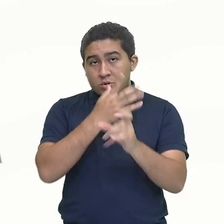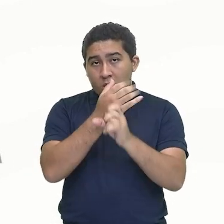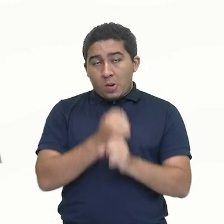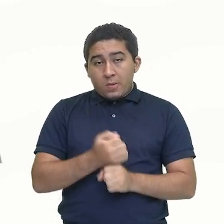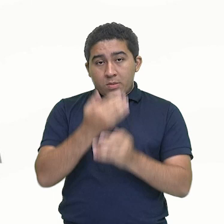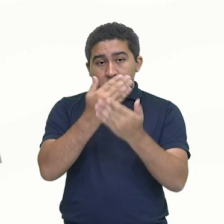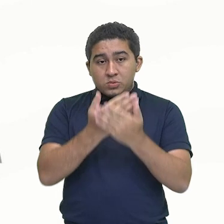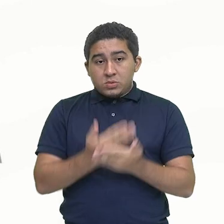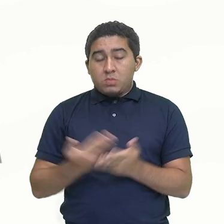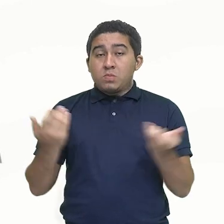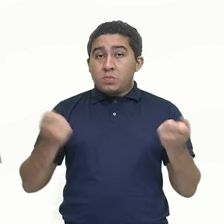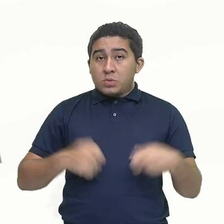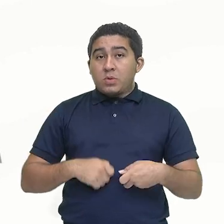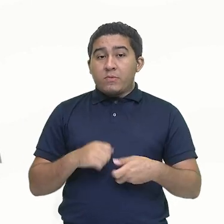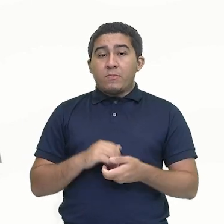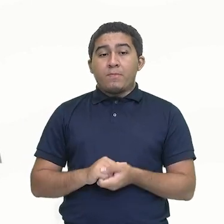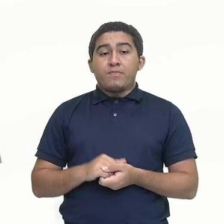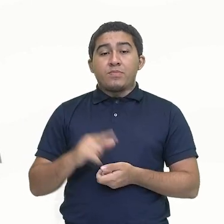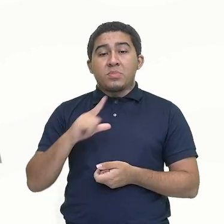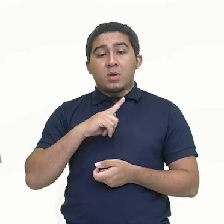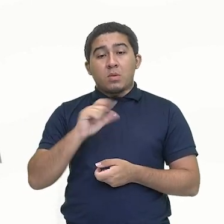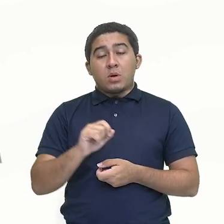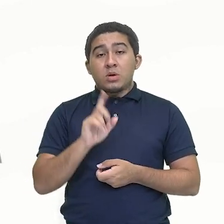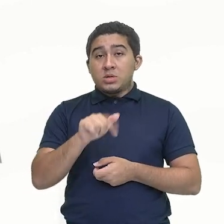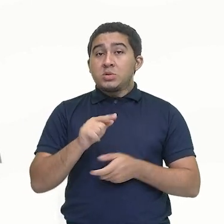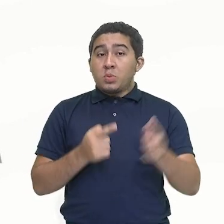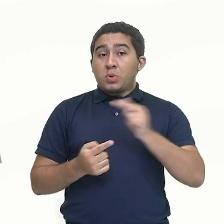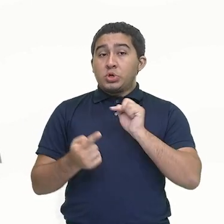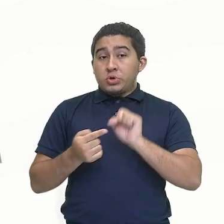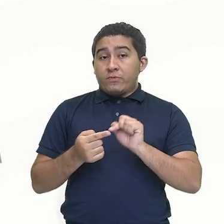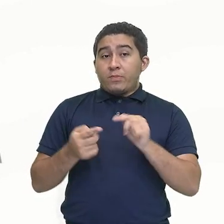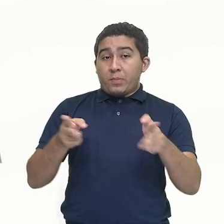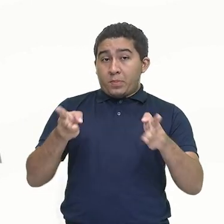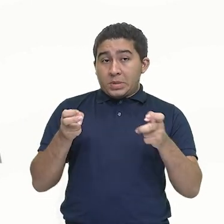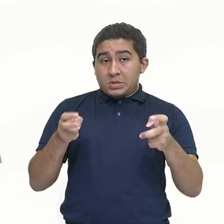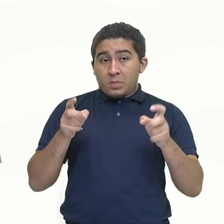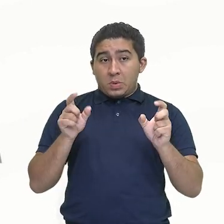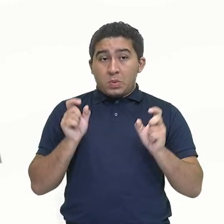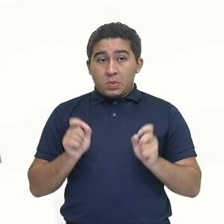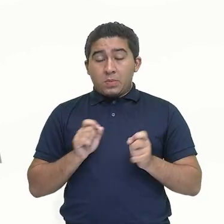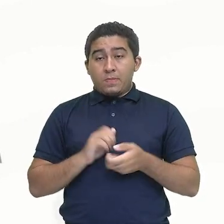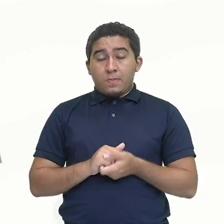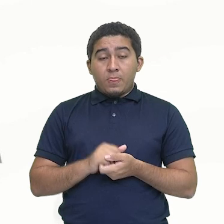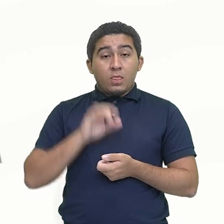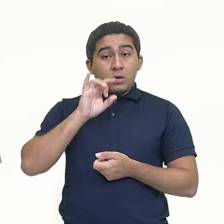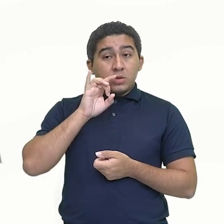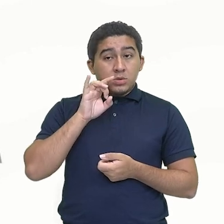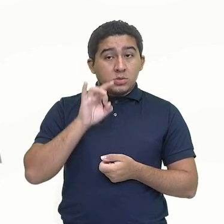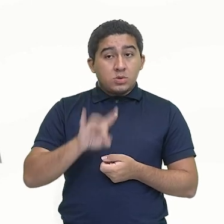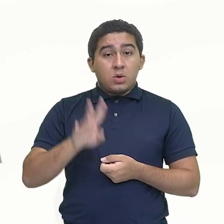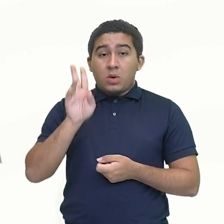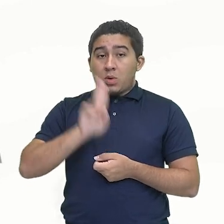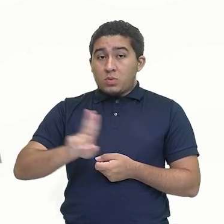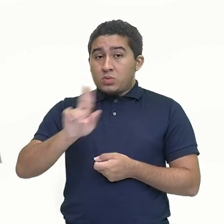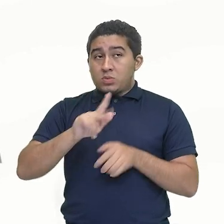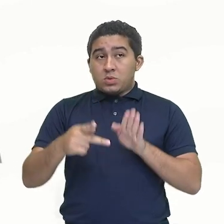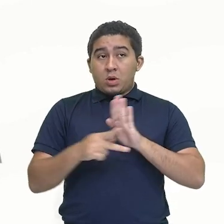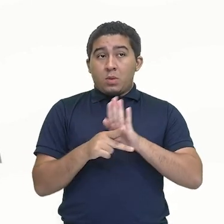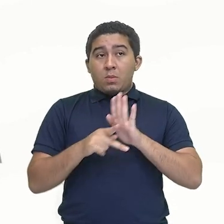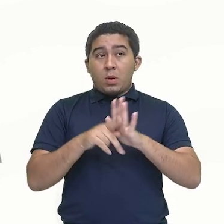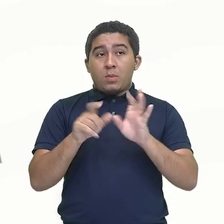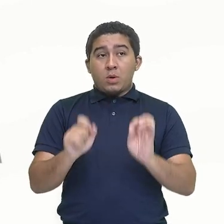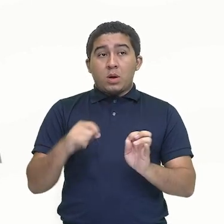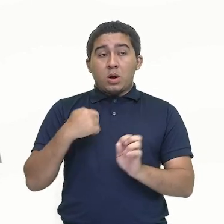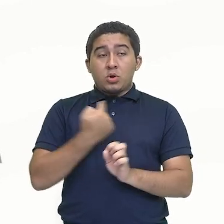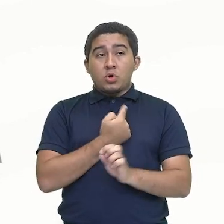aí, tá? Ele tem esse intuito, tá bom? De observar, né? Apenas com a